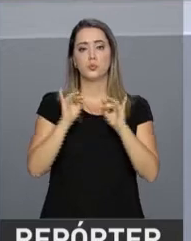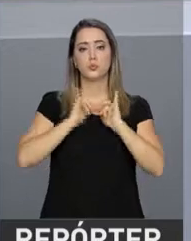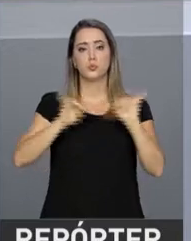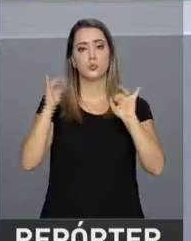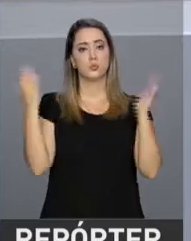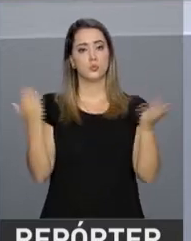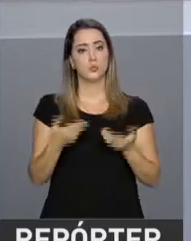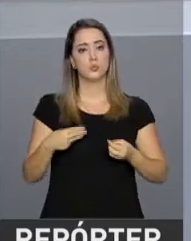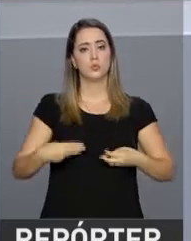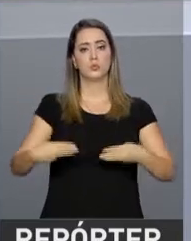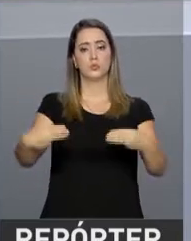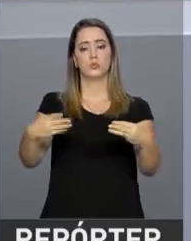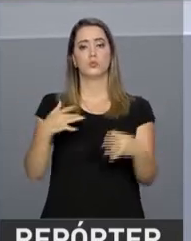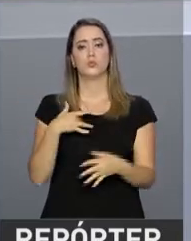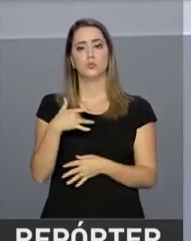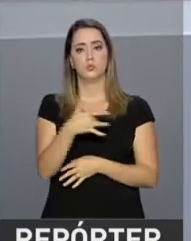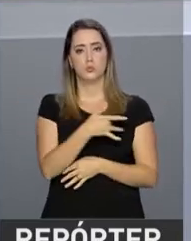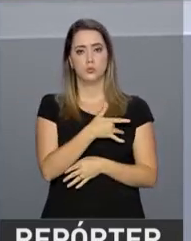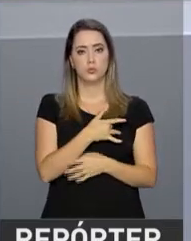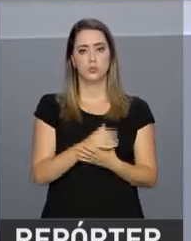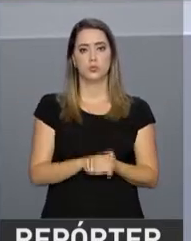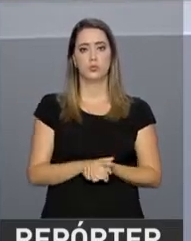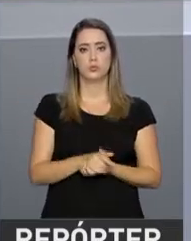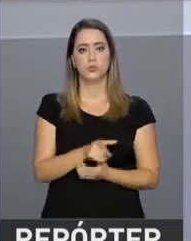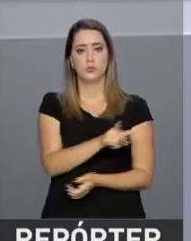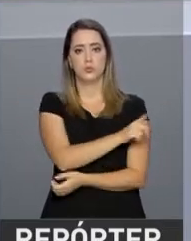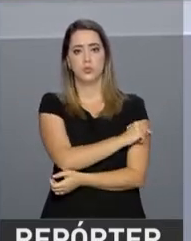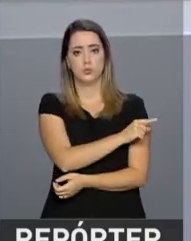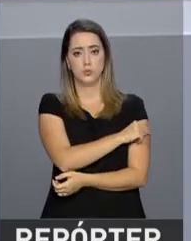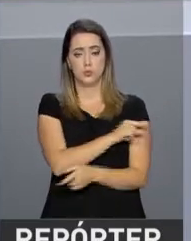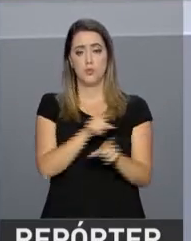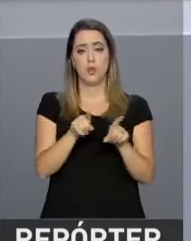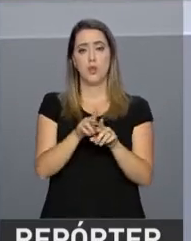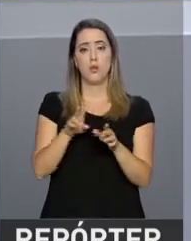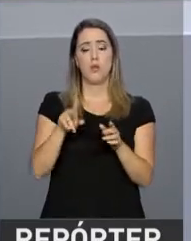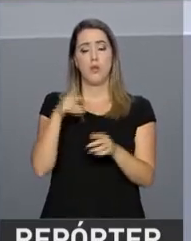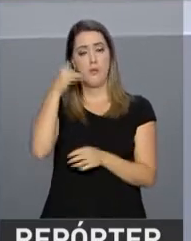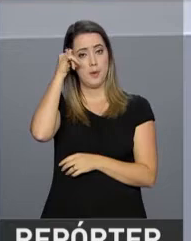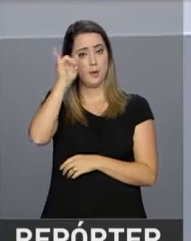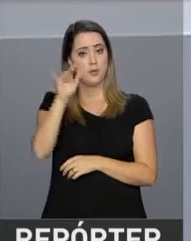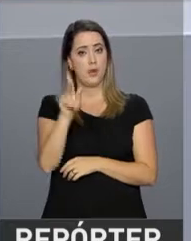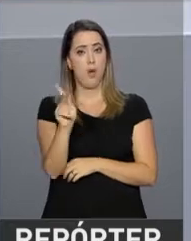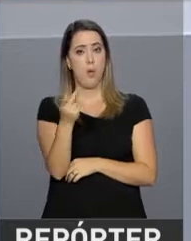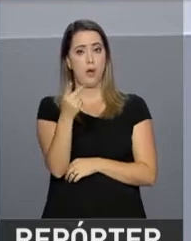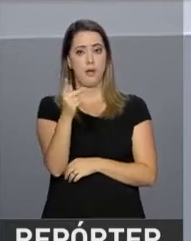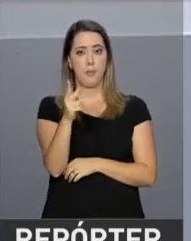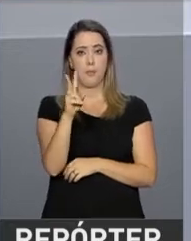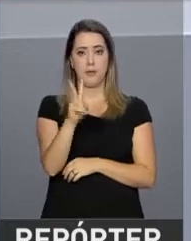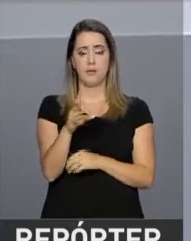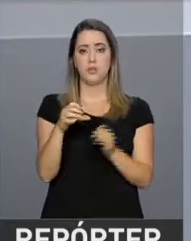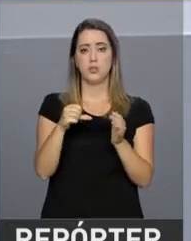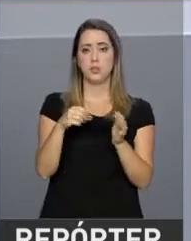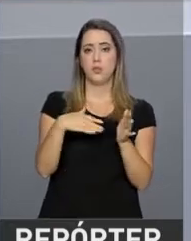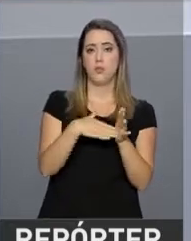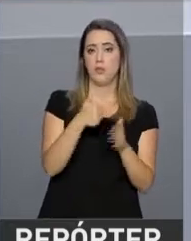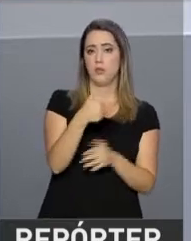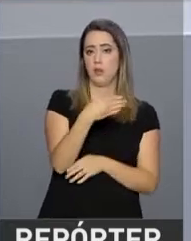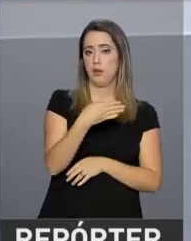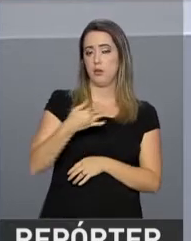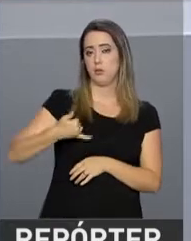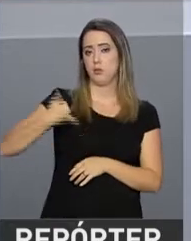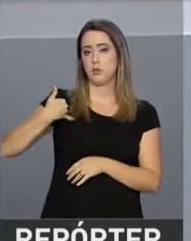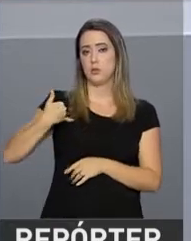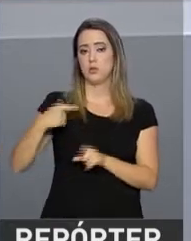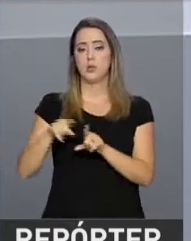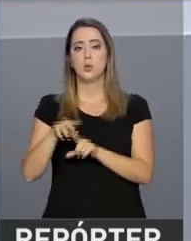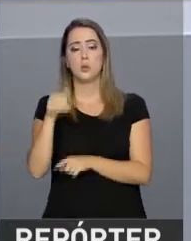lançada hoje pelo ministro da saúde ricardo barros devem ser vacinadas contra o hpv meninas de 9 a 14 anos e